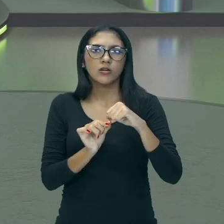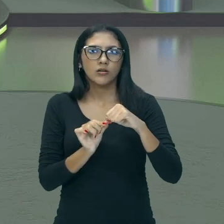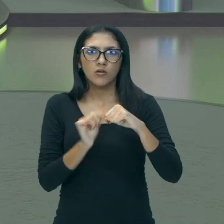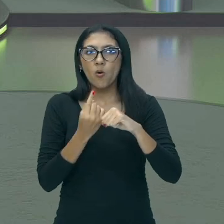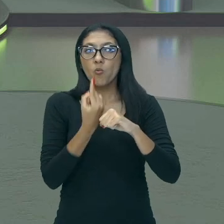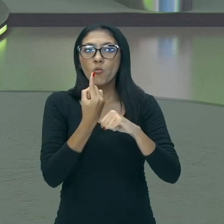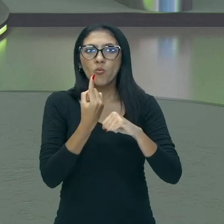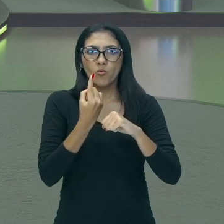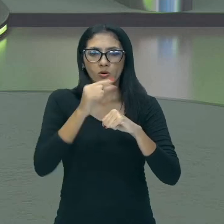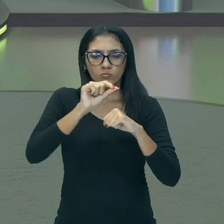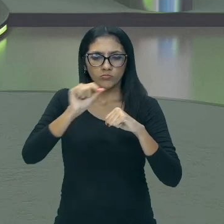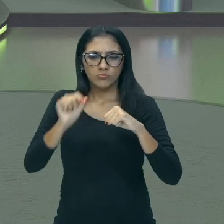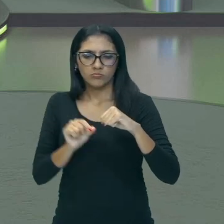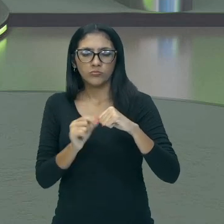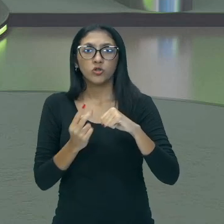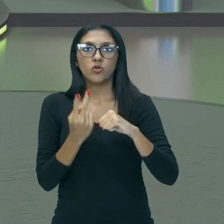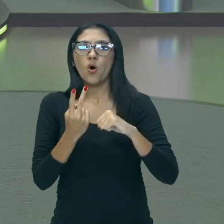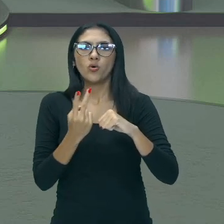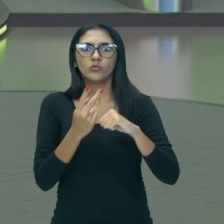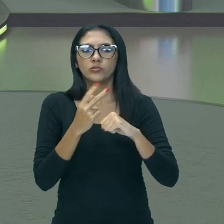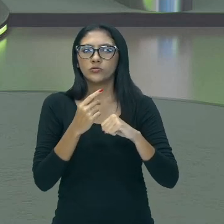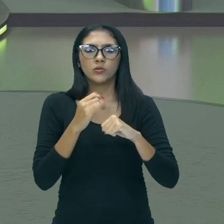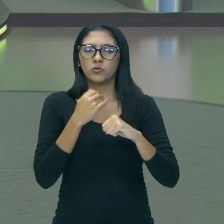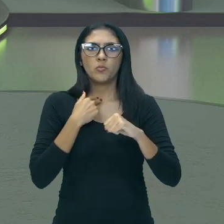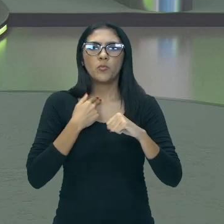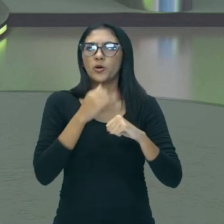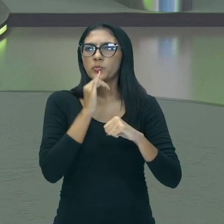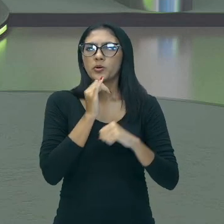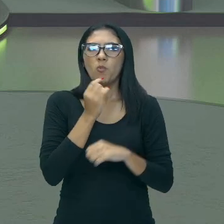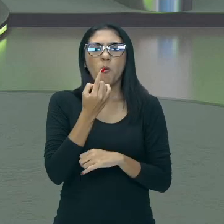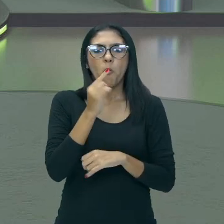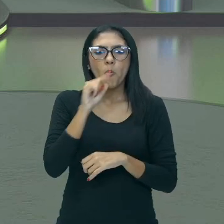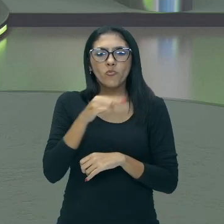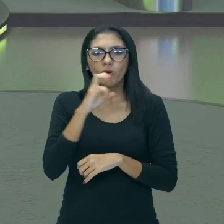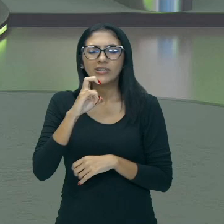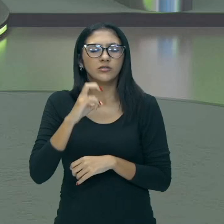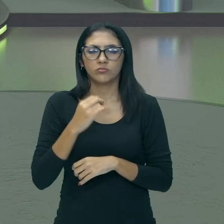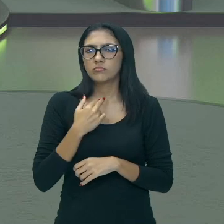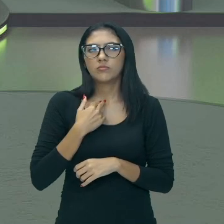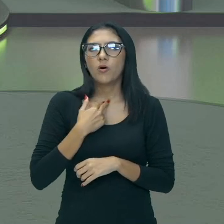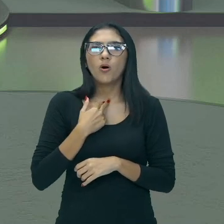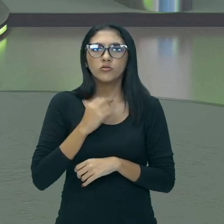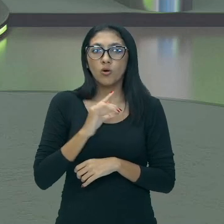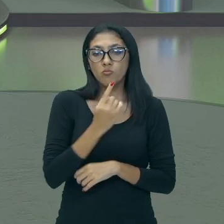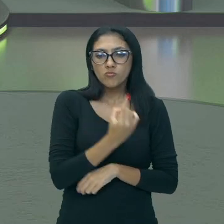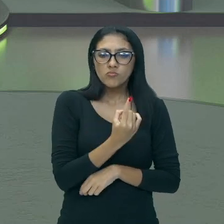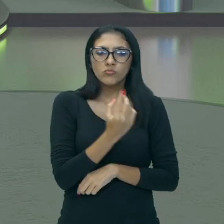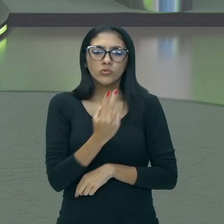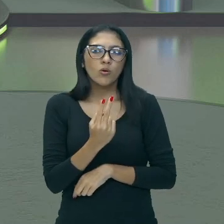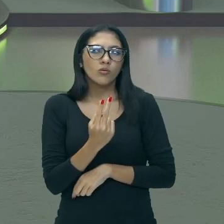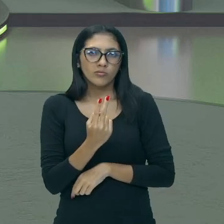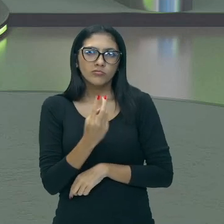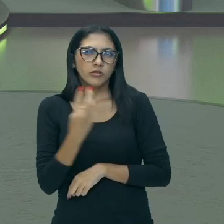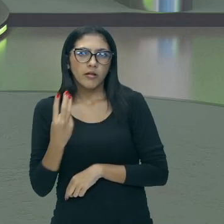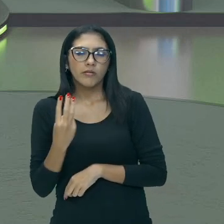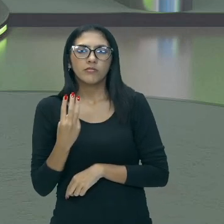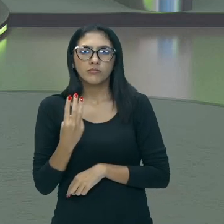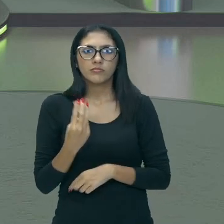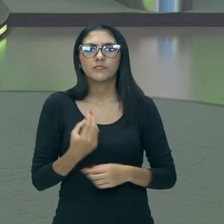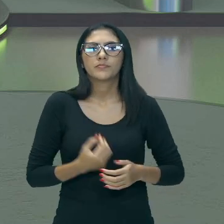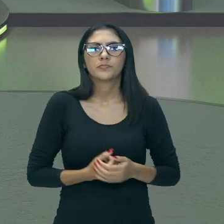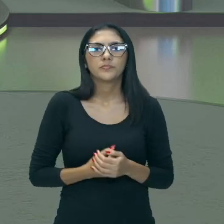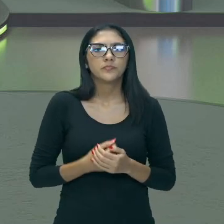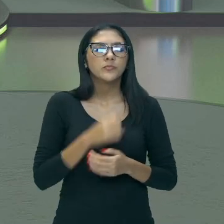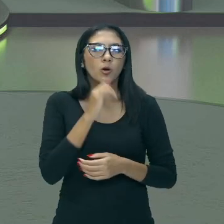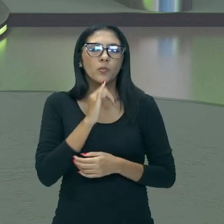não pode estar ali. Outra coisa que vocês estão vendo aí também na imagem é que Bohr também falou, quando eu dou energia para